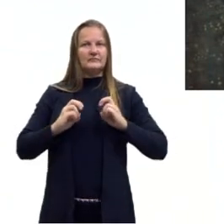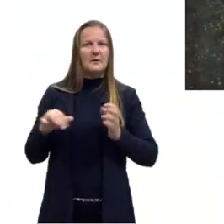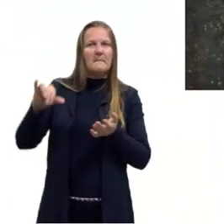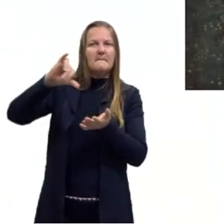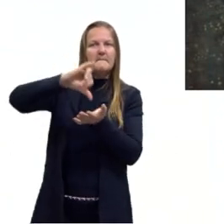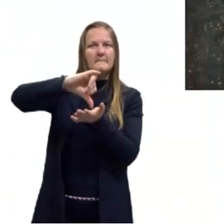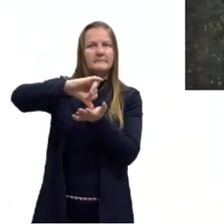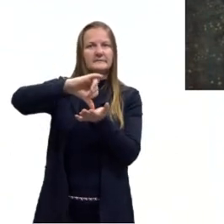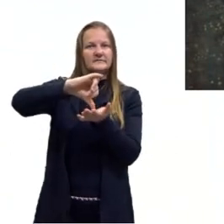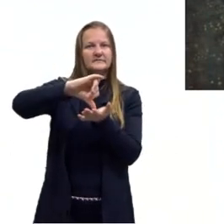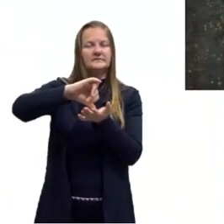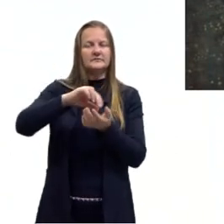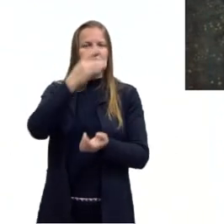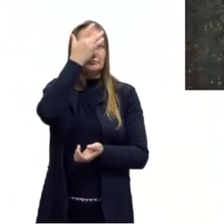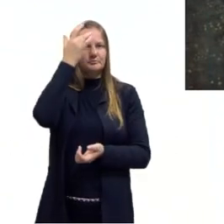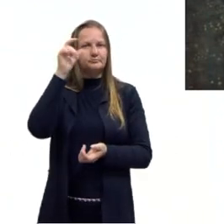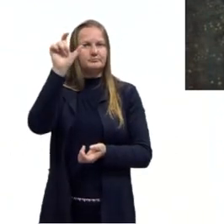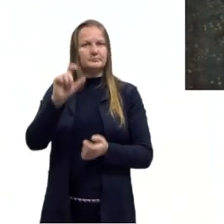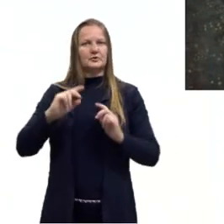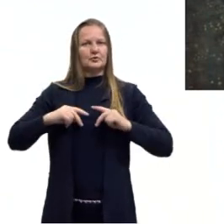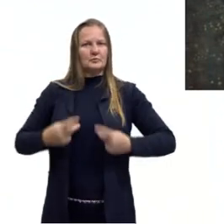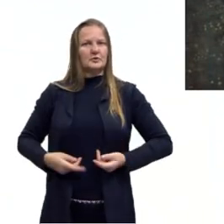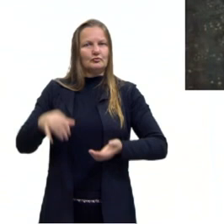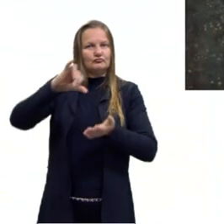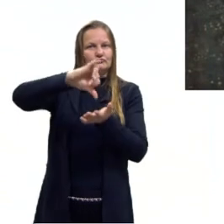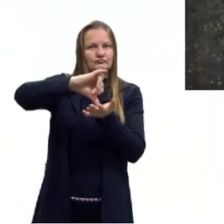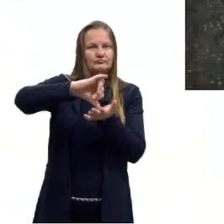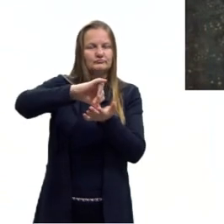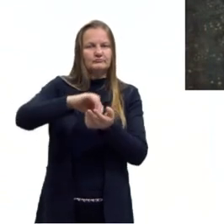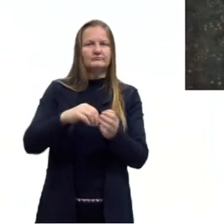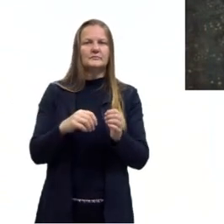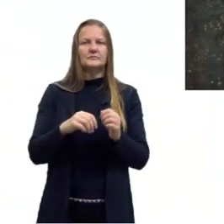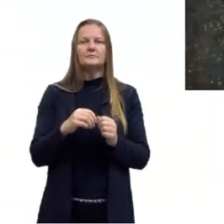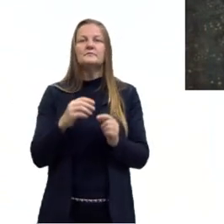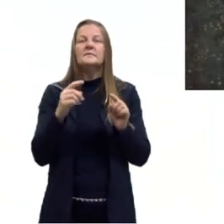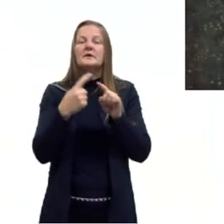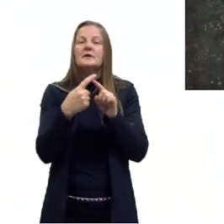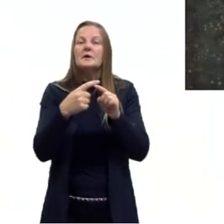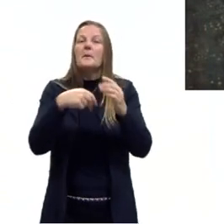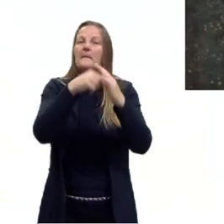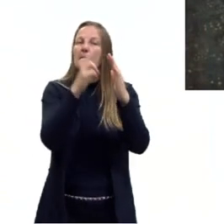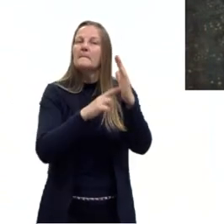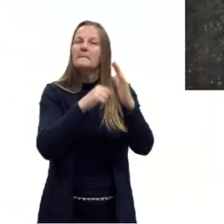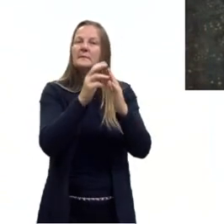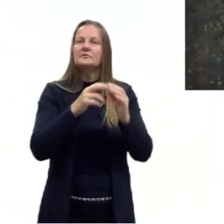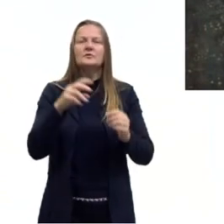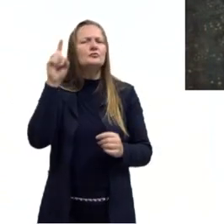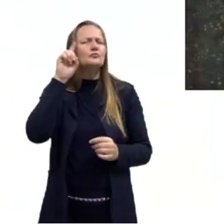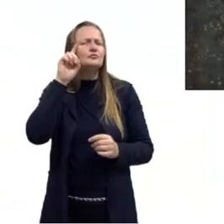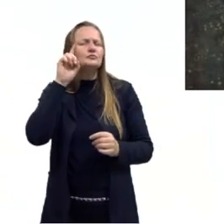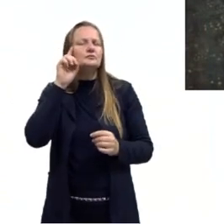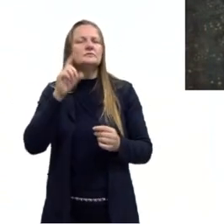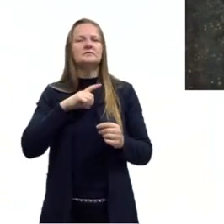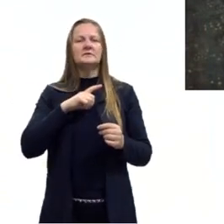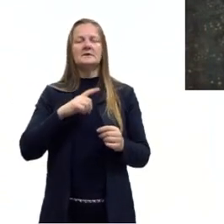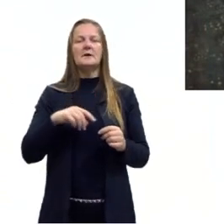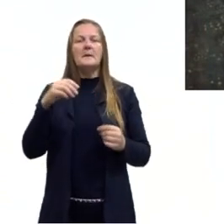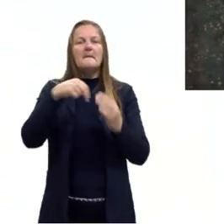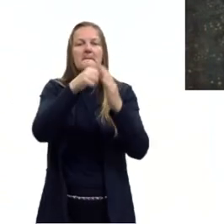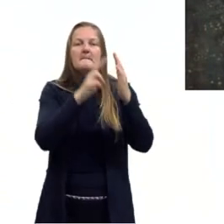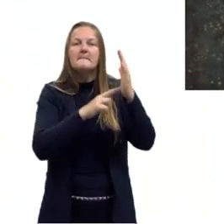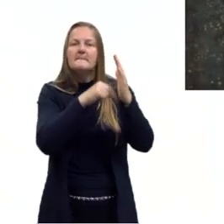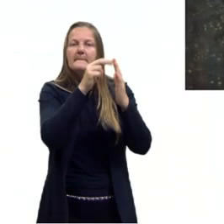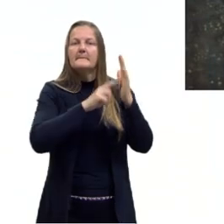o principal objeto da pintura então nós temos a pintura que retratando o cotidiano nós temos a